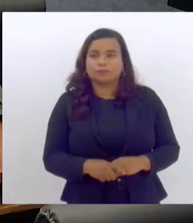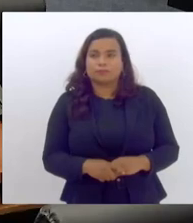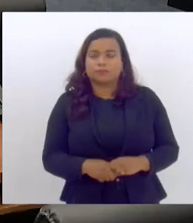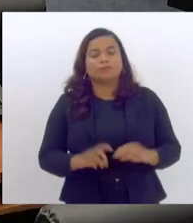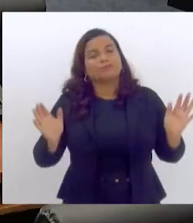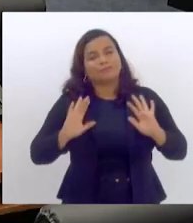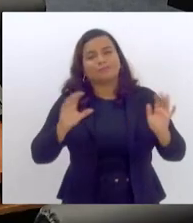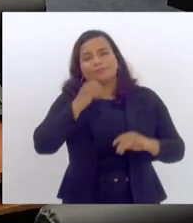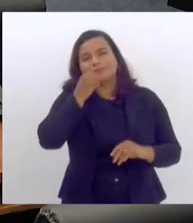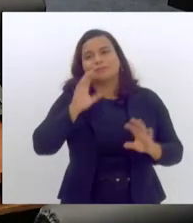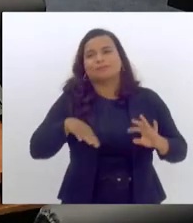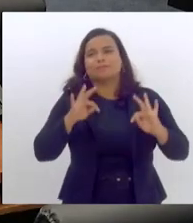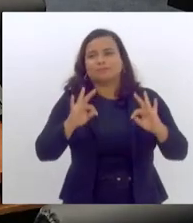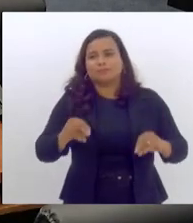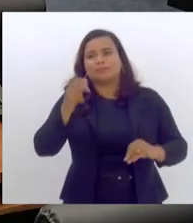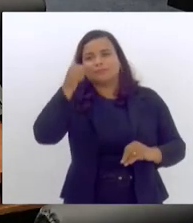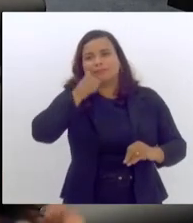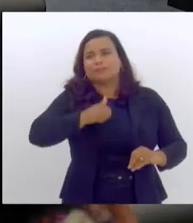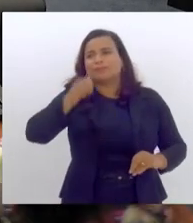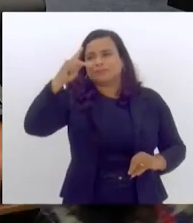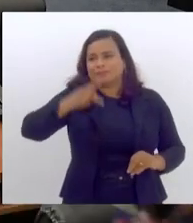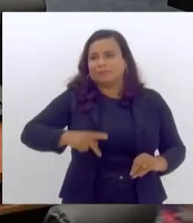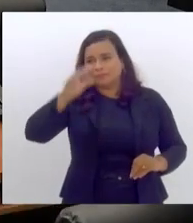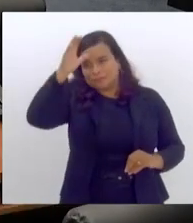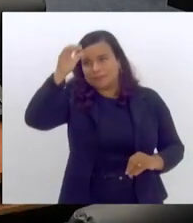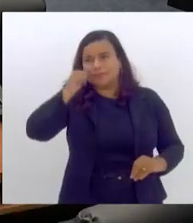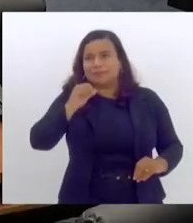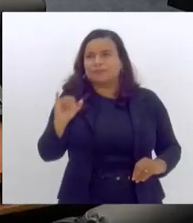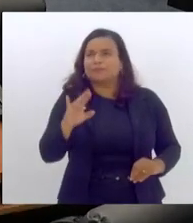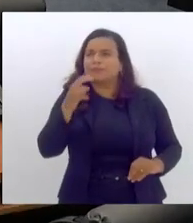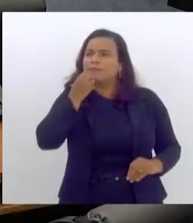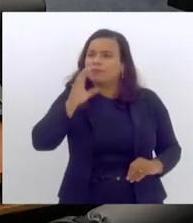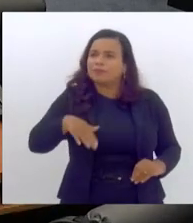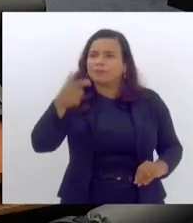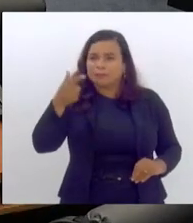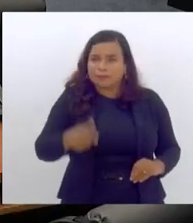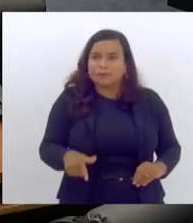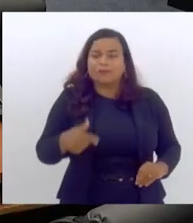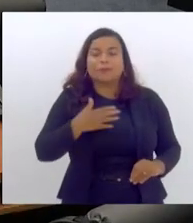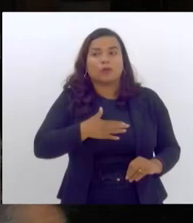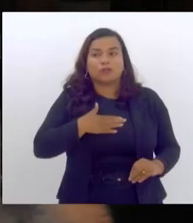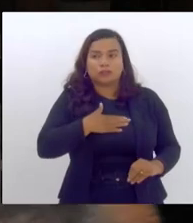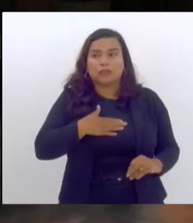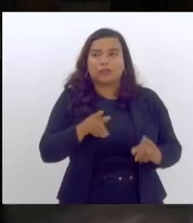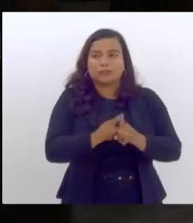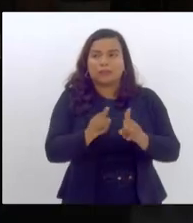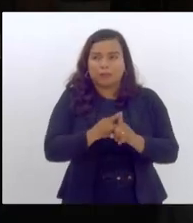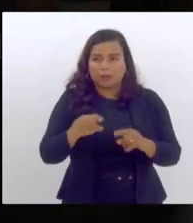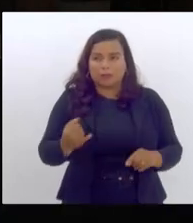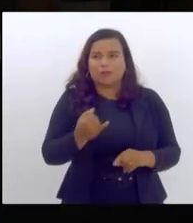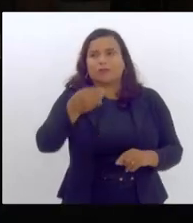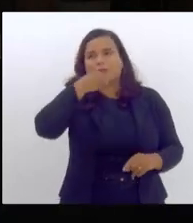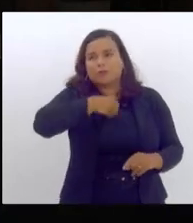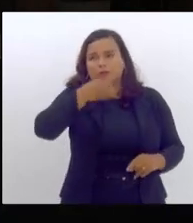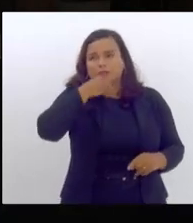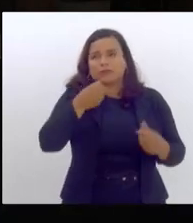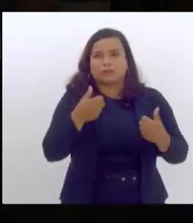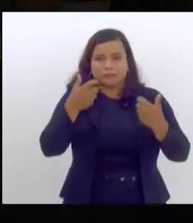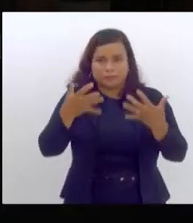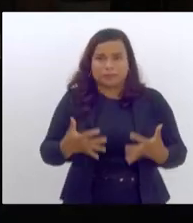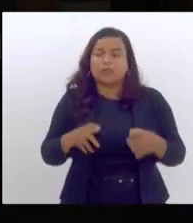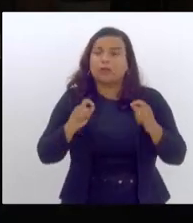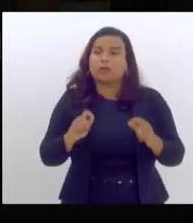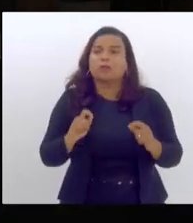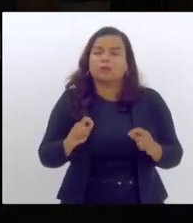Olá, boa tarde, presidenta, tia Ju, mais uma vez. Eu queria aproveitar aqui a oportunidade, já